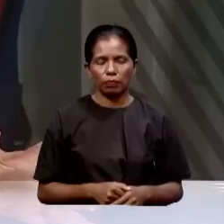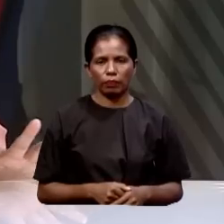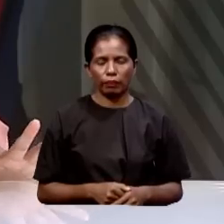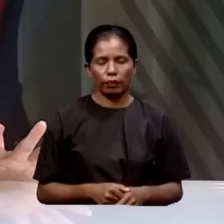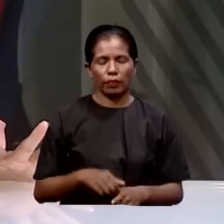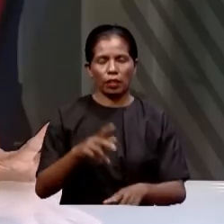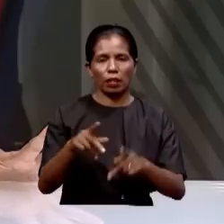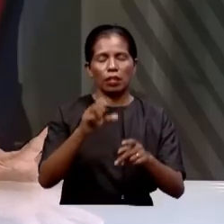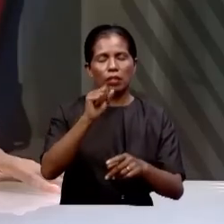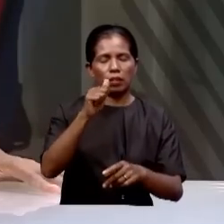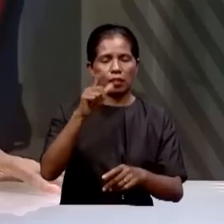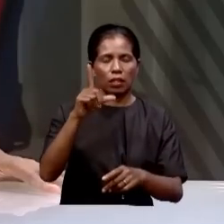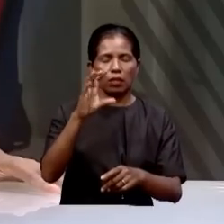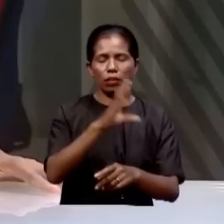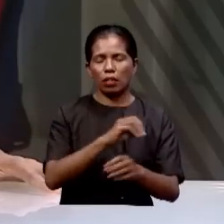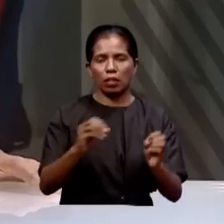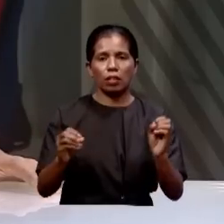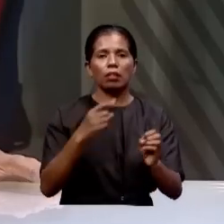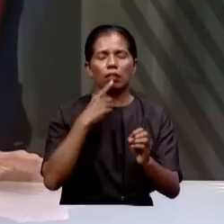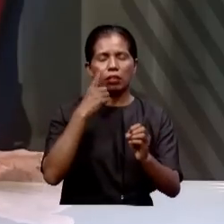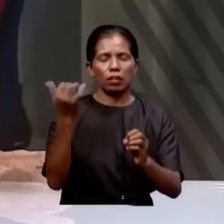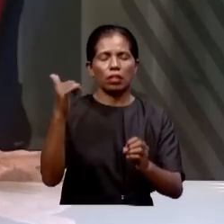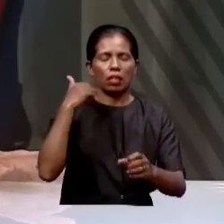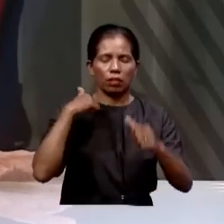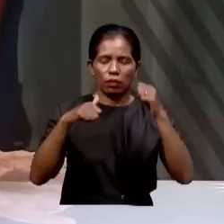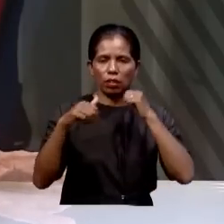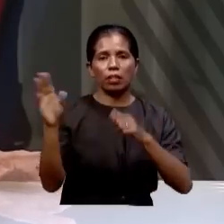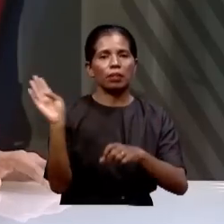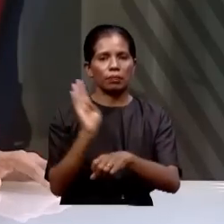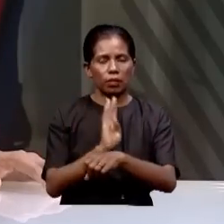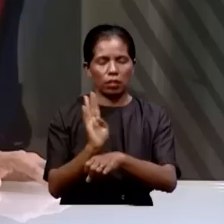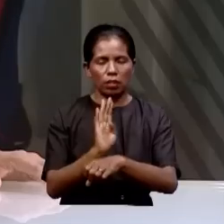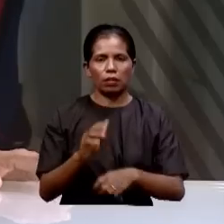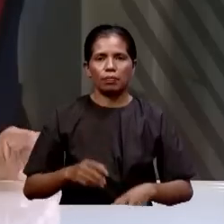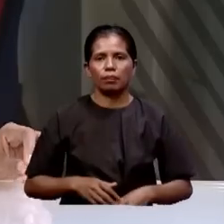Na imba salongeni lamenta hoto sampente ali basire na atividade de negócio.